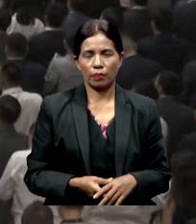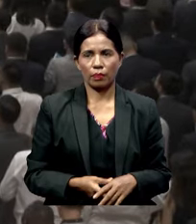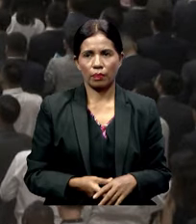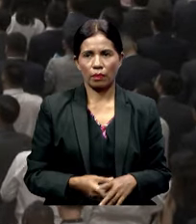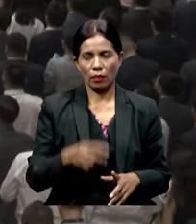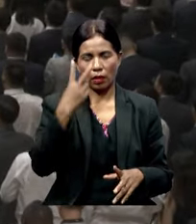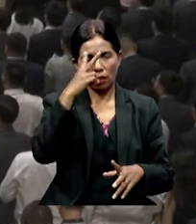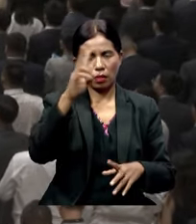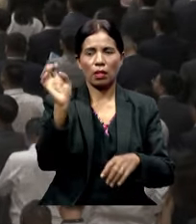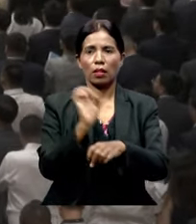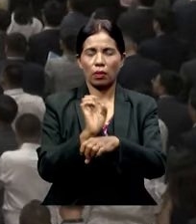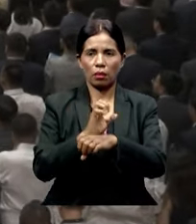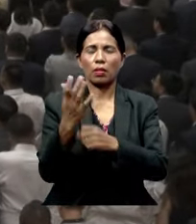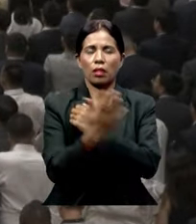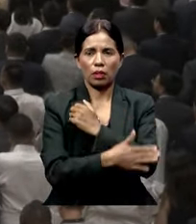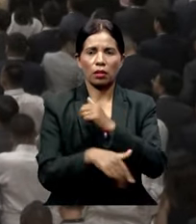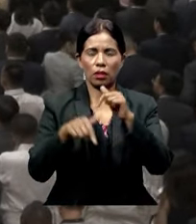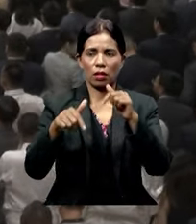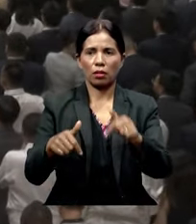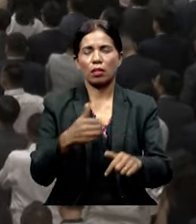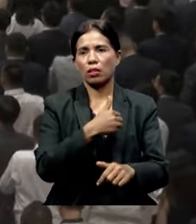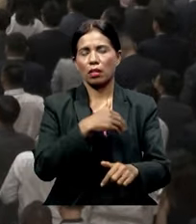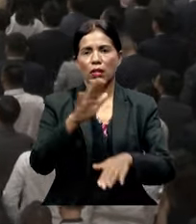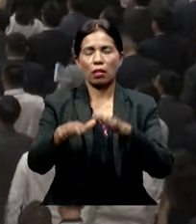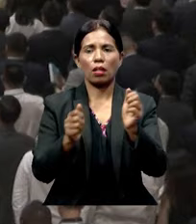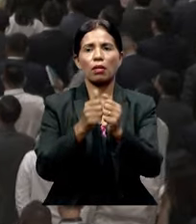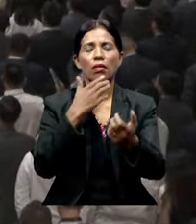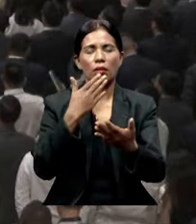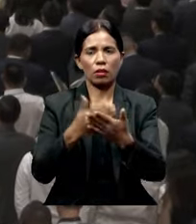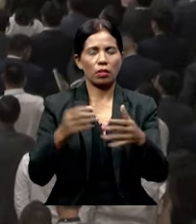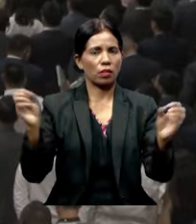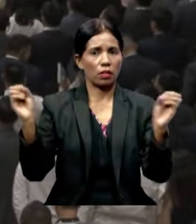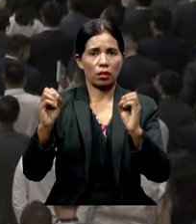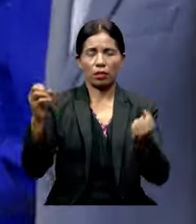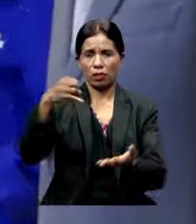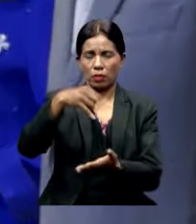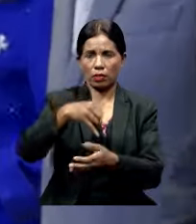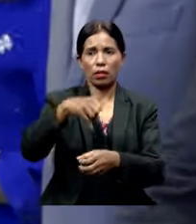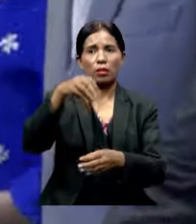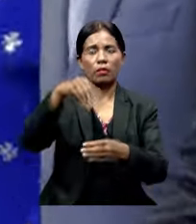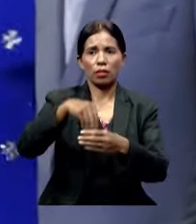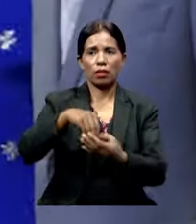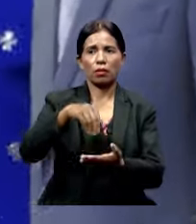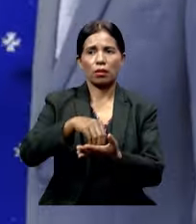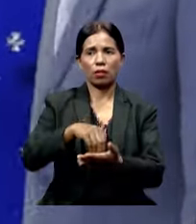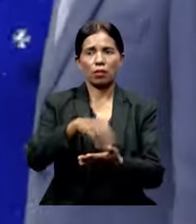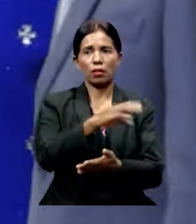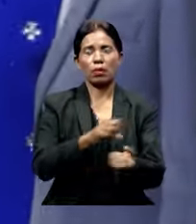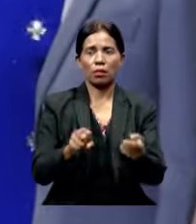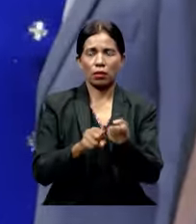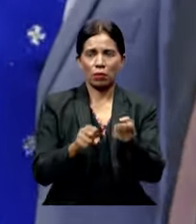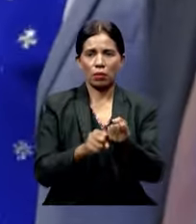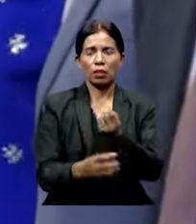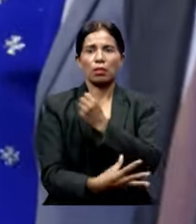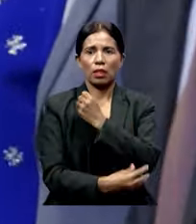Hareba situação economia rai larang nebe mak oras ne sidau klau hodia tambah falta investimento ba setor soto nebe mak bele kontribui ba crescimento